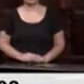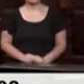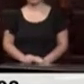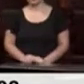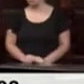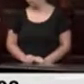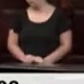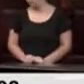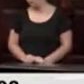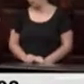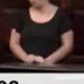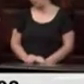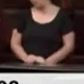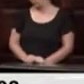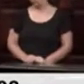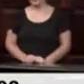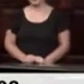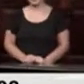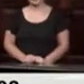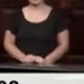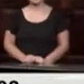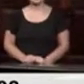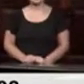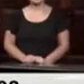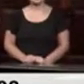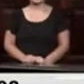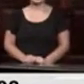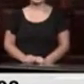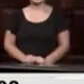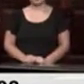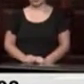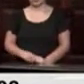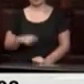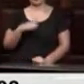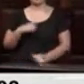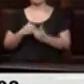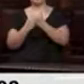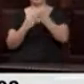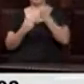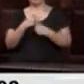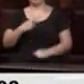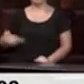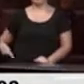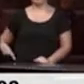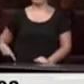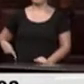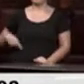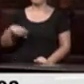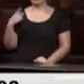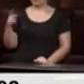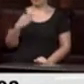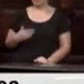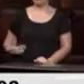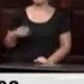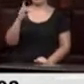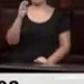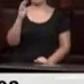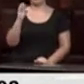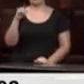ao deputado querido do vice-presidente, do vice-governador